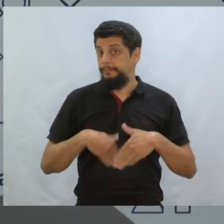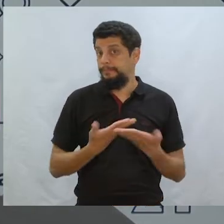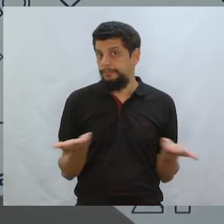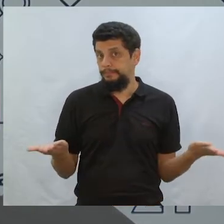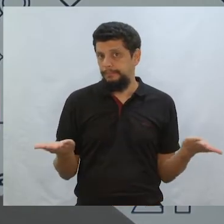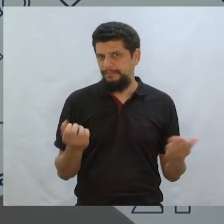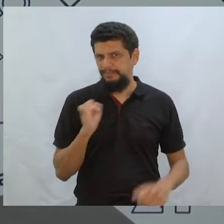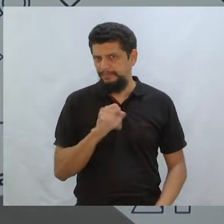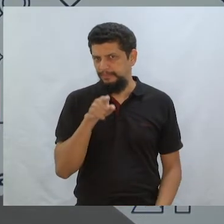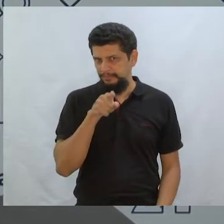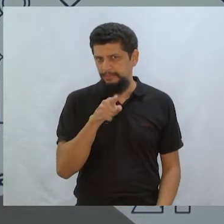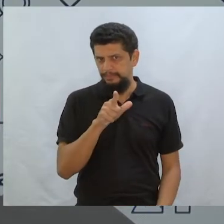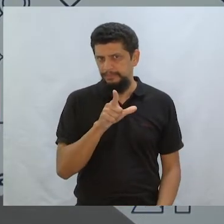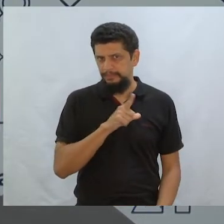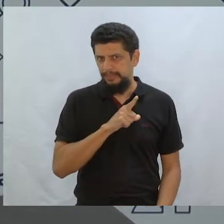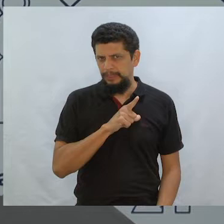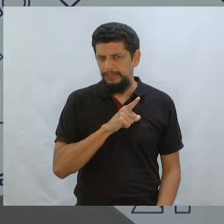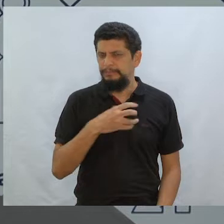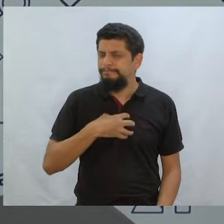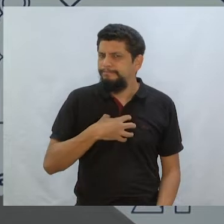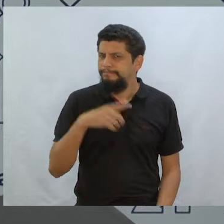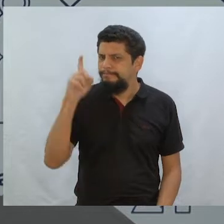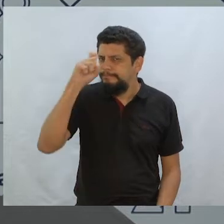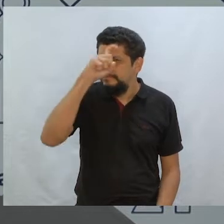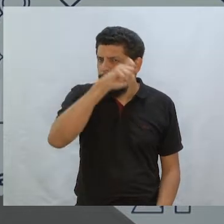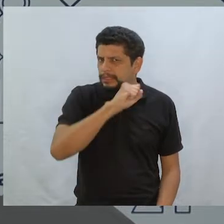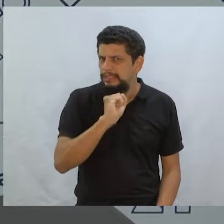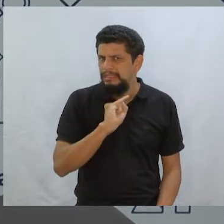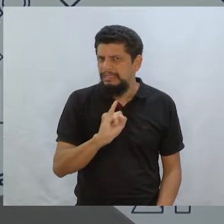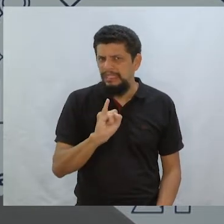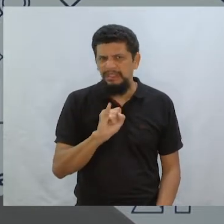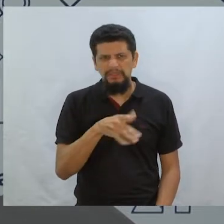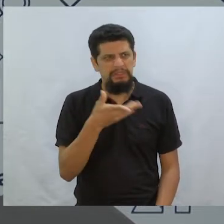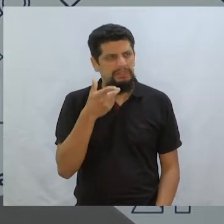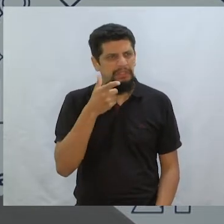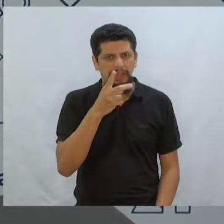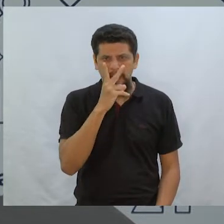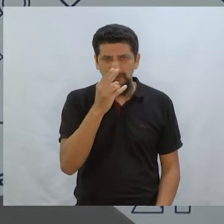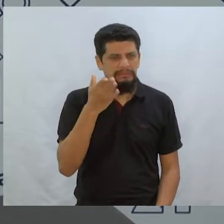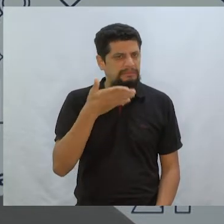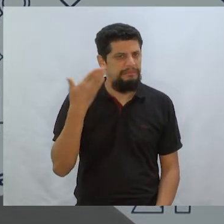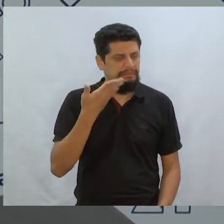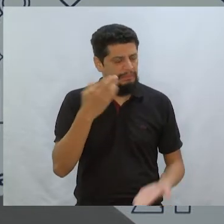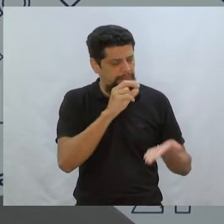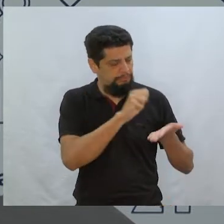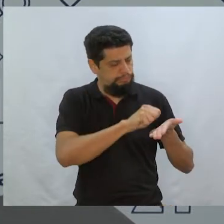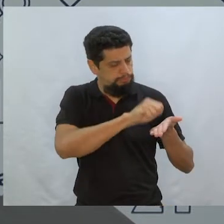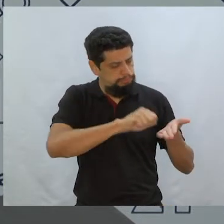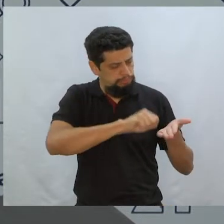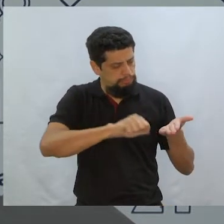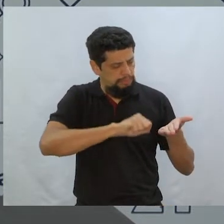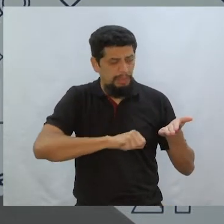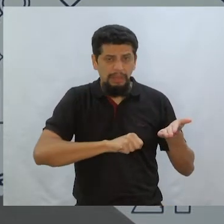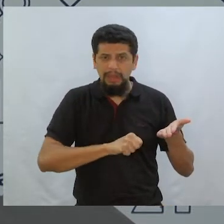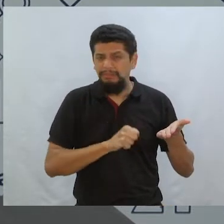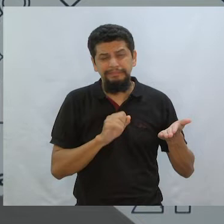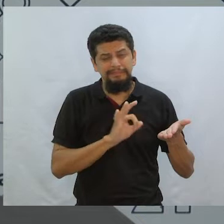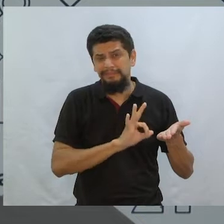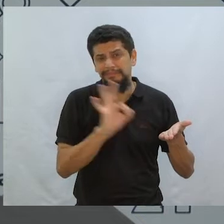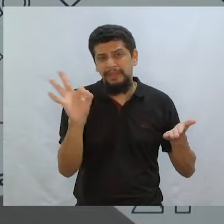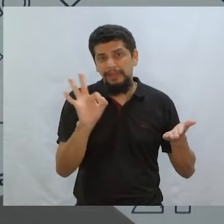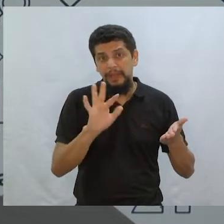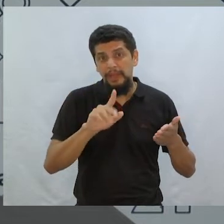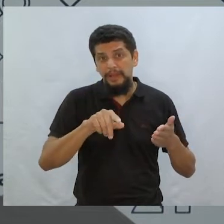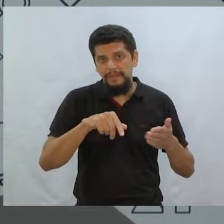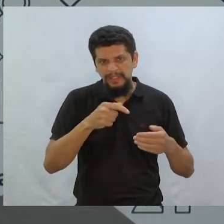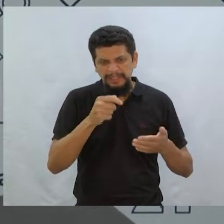e então será que você tem essa dificuldade ou será que você tem facilidade para escrever escrever é tão gostoso quanto mais a